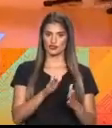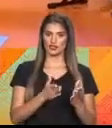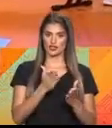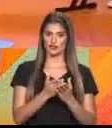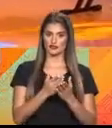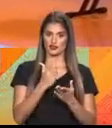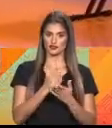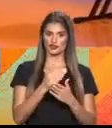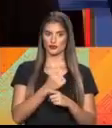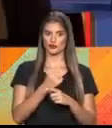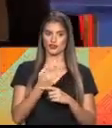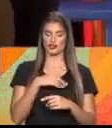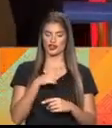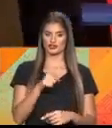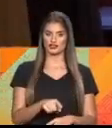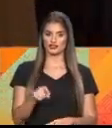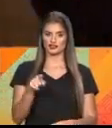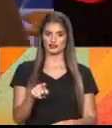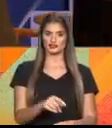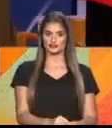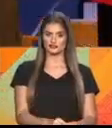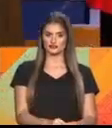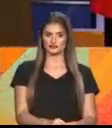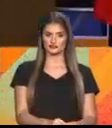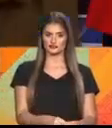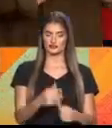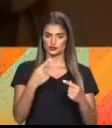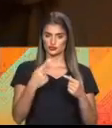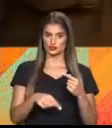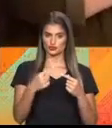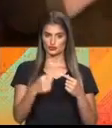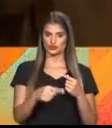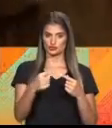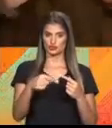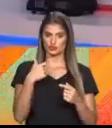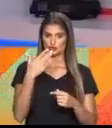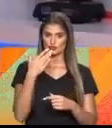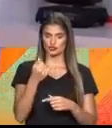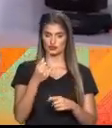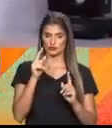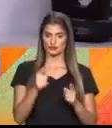te querer. Todos os dias eu tento